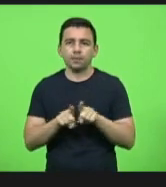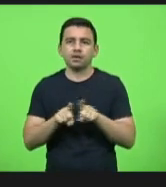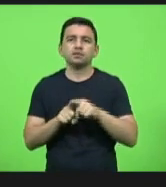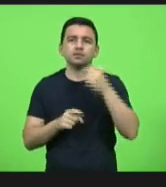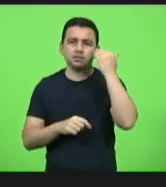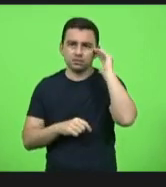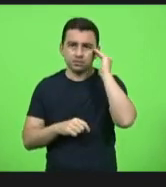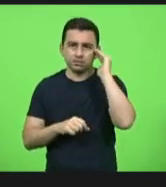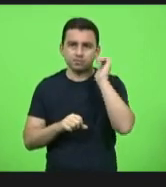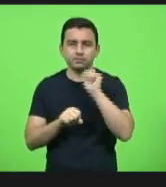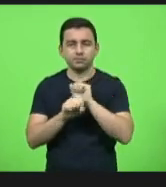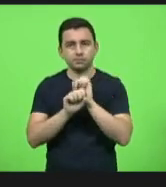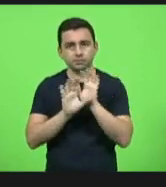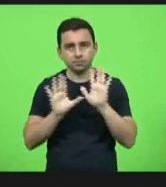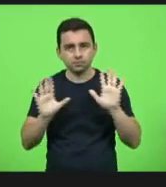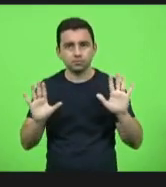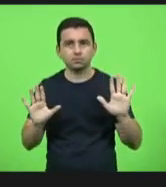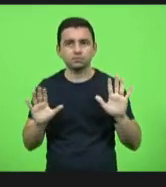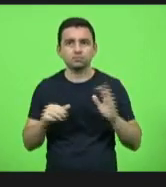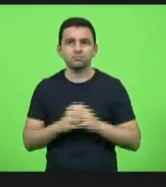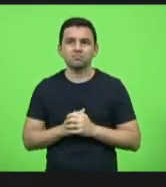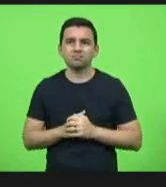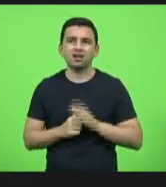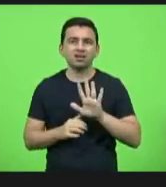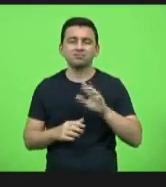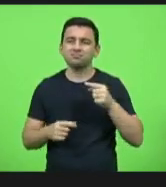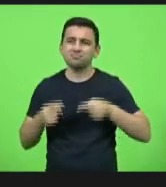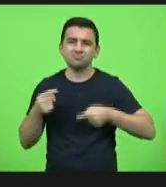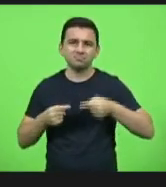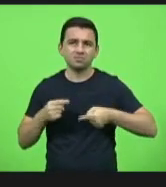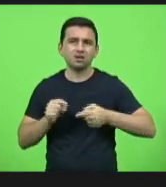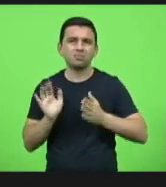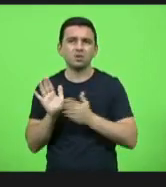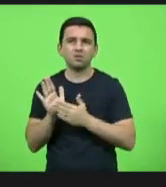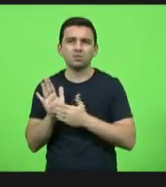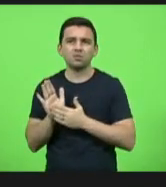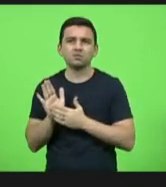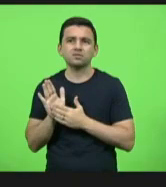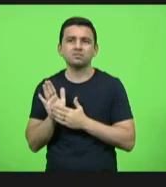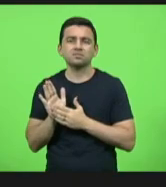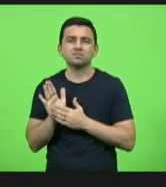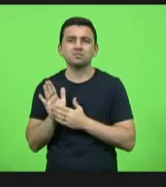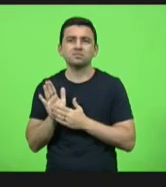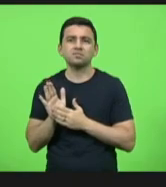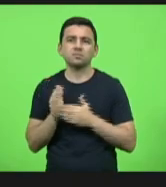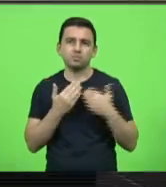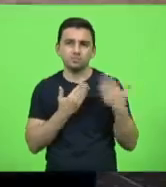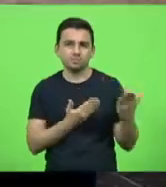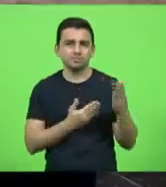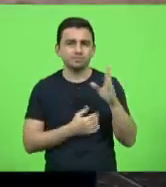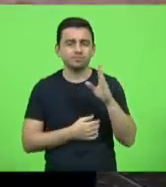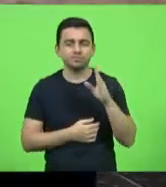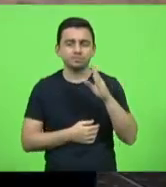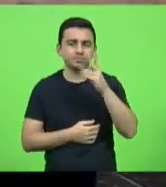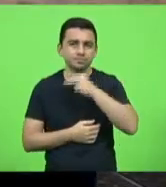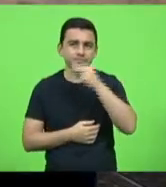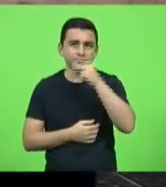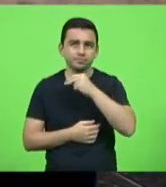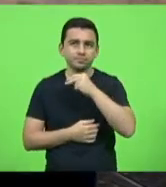a situação, mas para discutir a proposta ali também agora, né, do deputado Kennedy